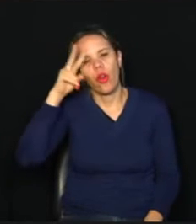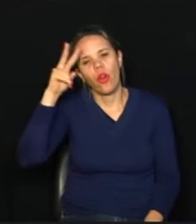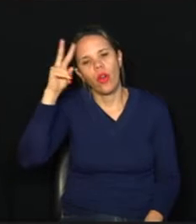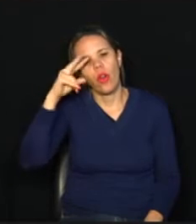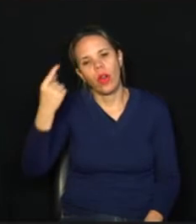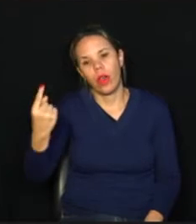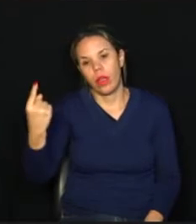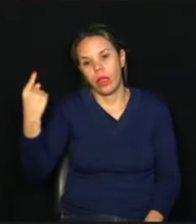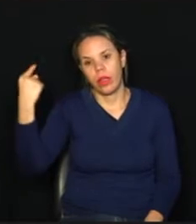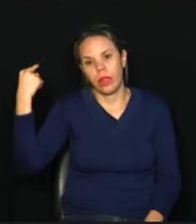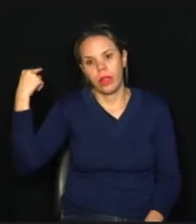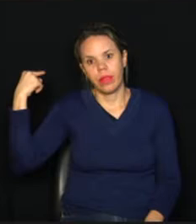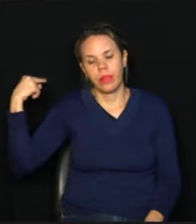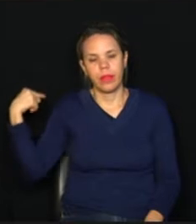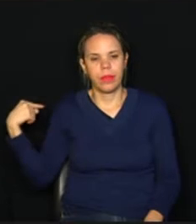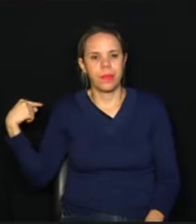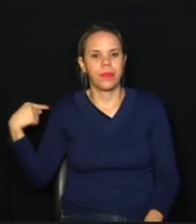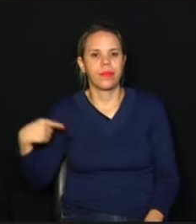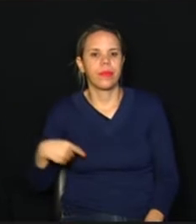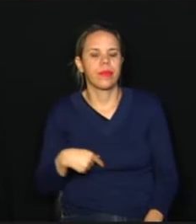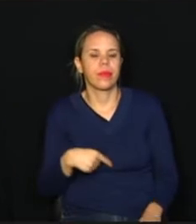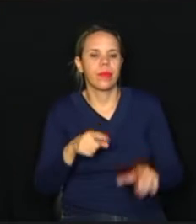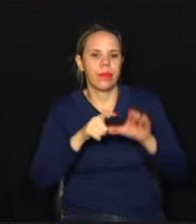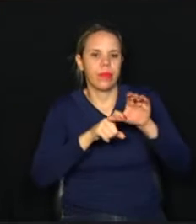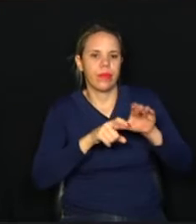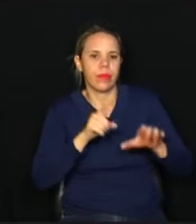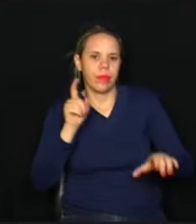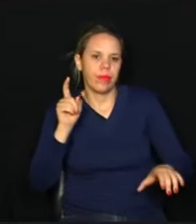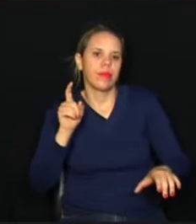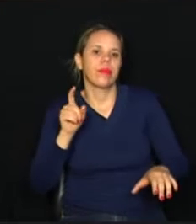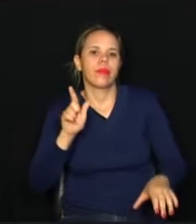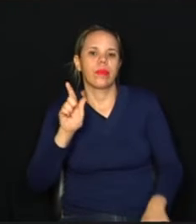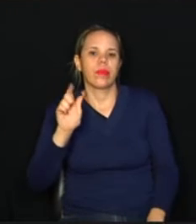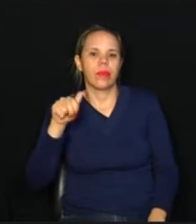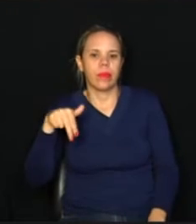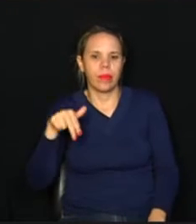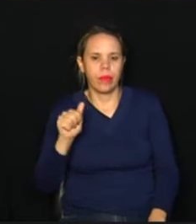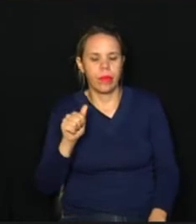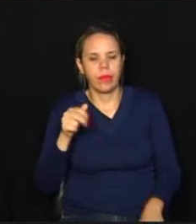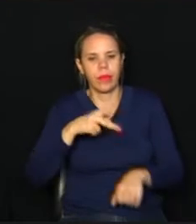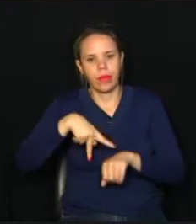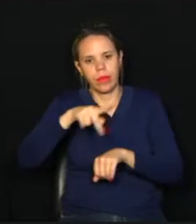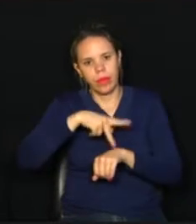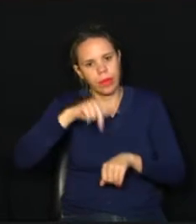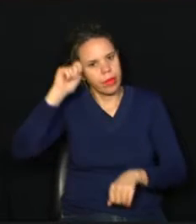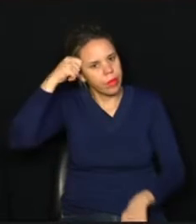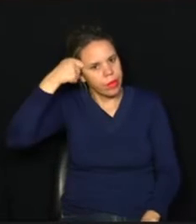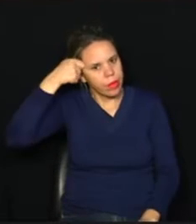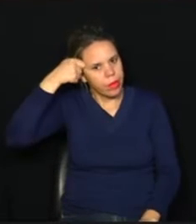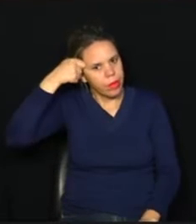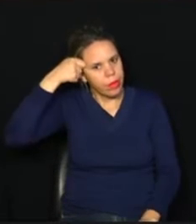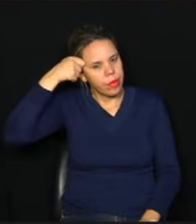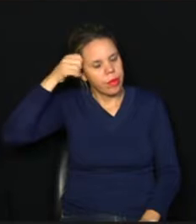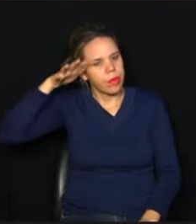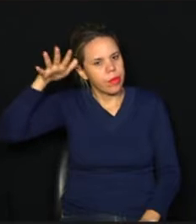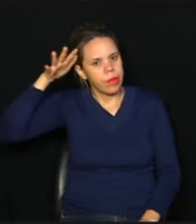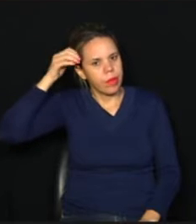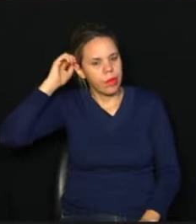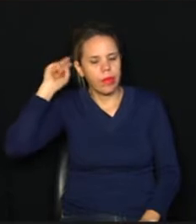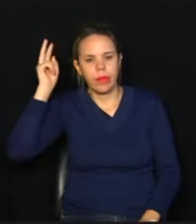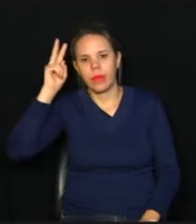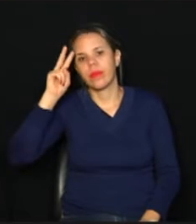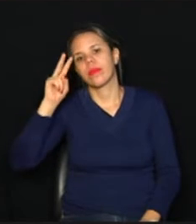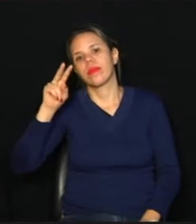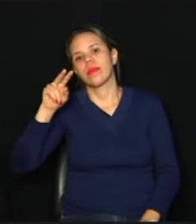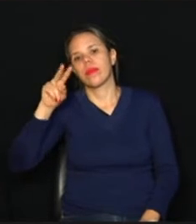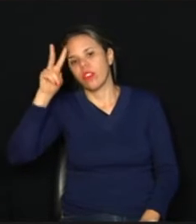na ocasião da independência de Gana, país africano. Então, da história da águia,